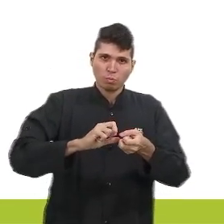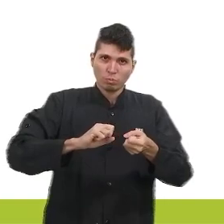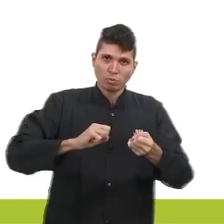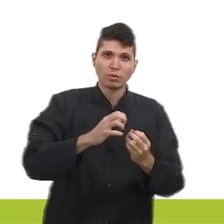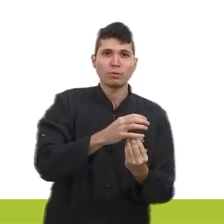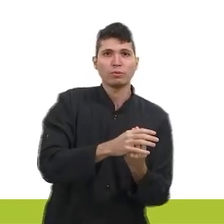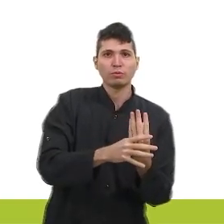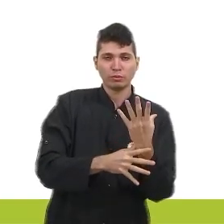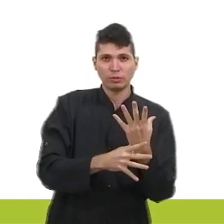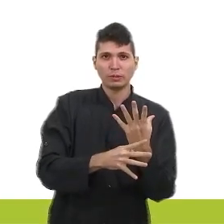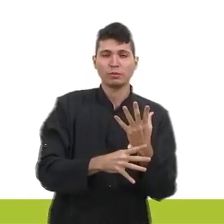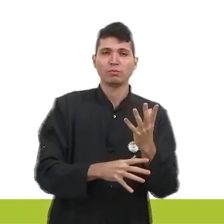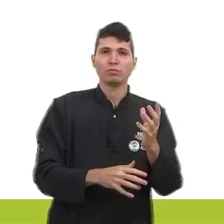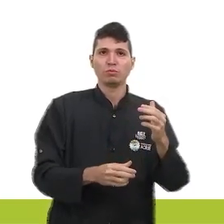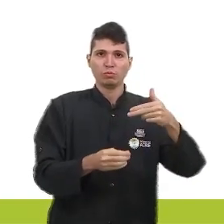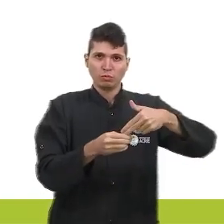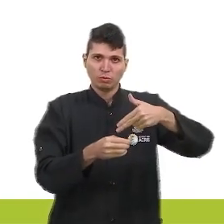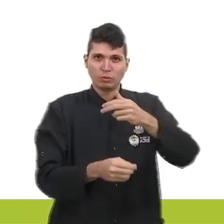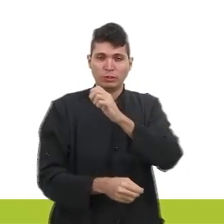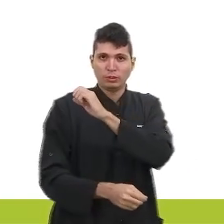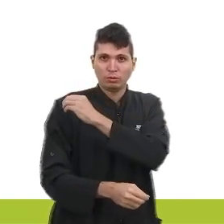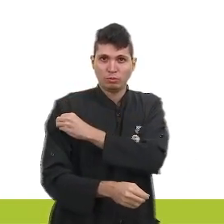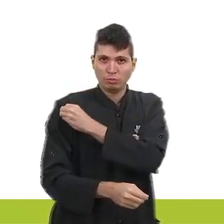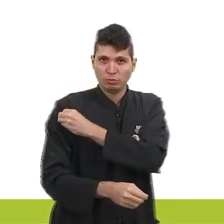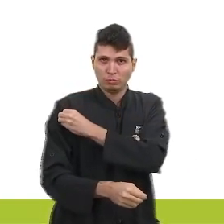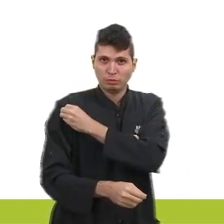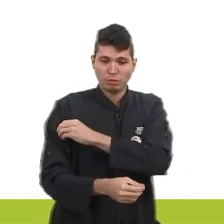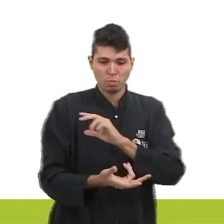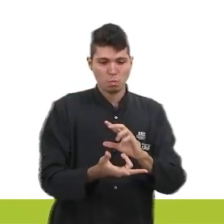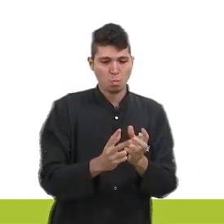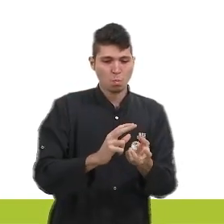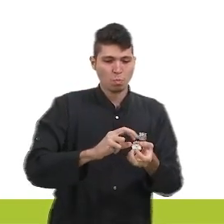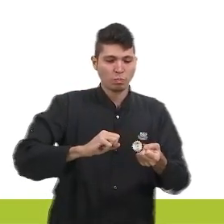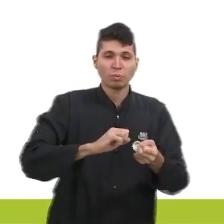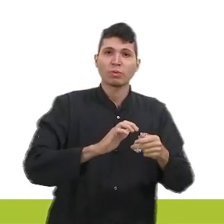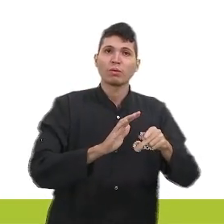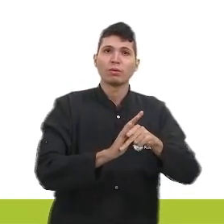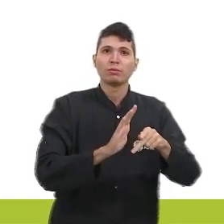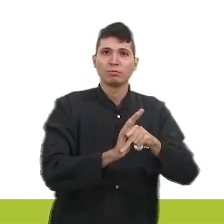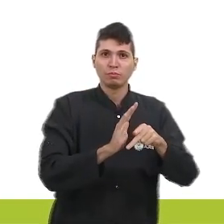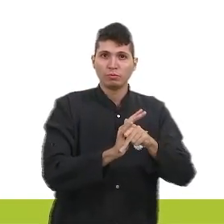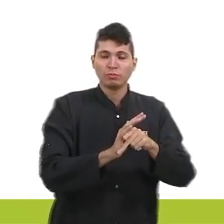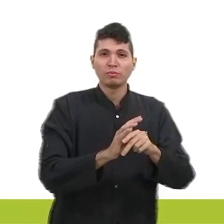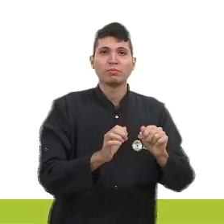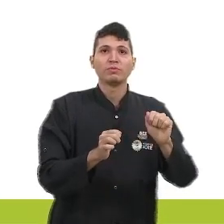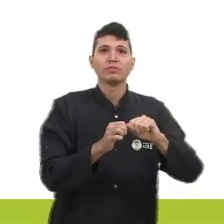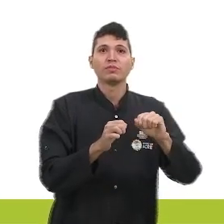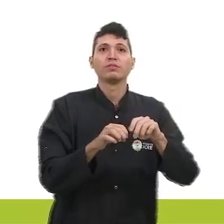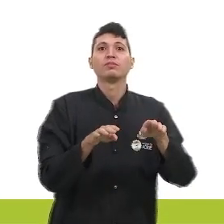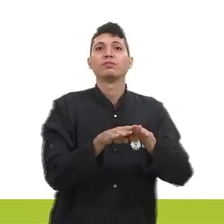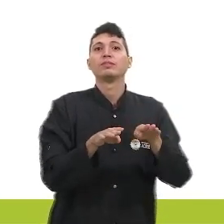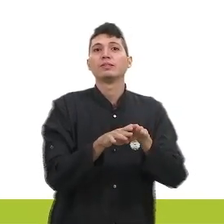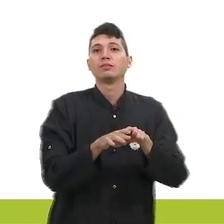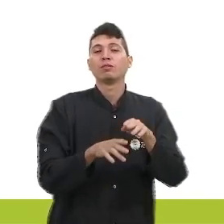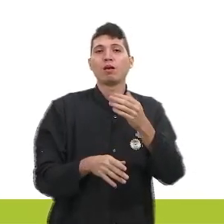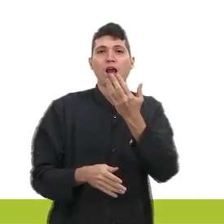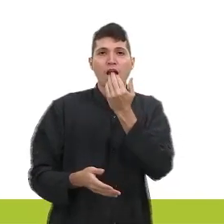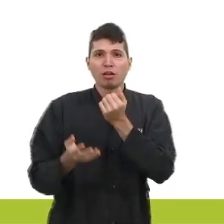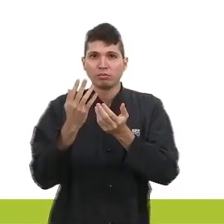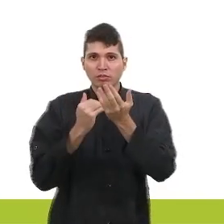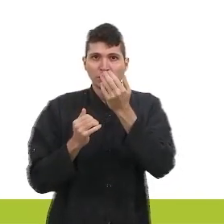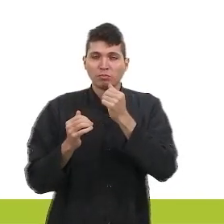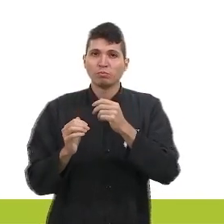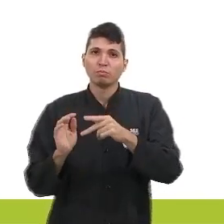etanol, biocombustível, esse bagaço ele ainda serve para fazer alimentação de porcos,